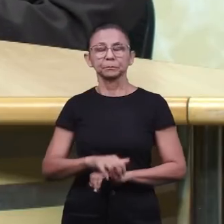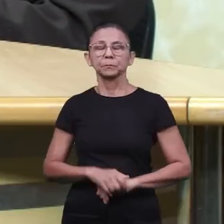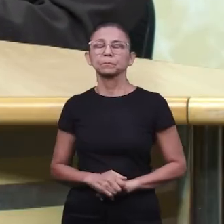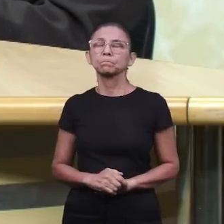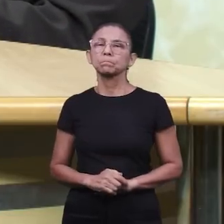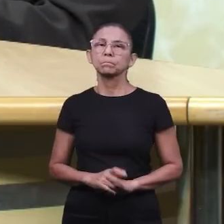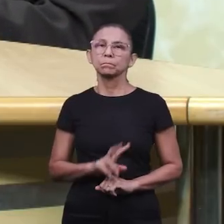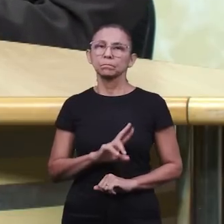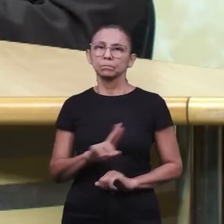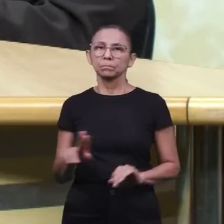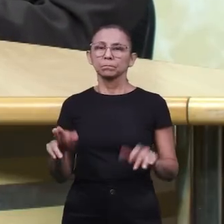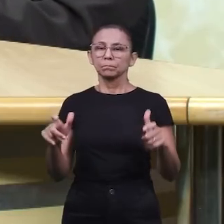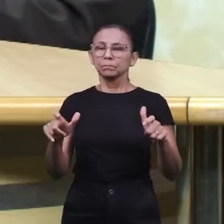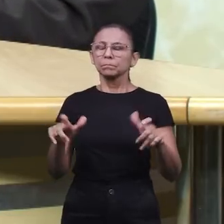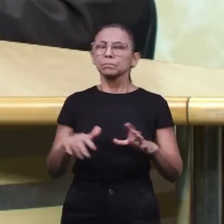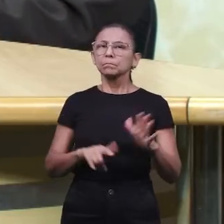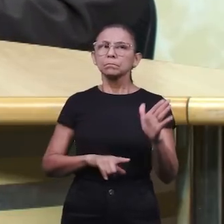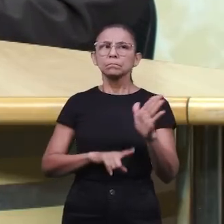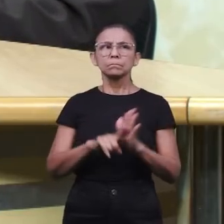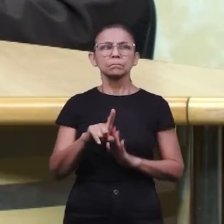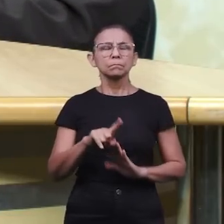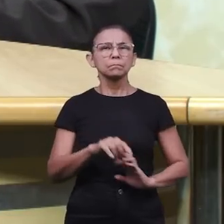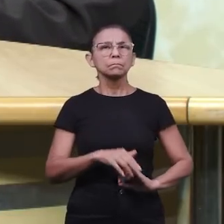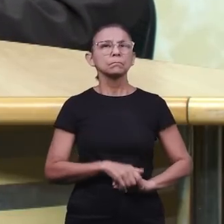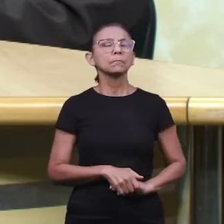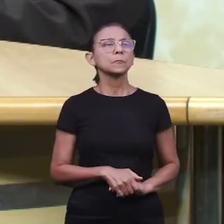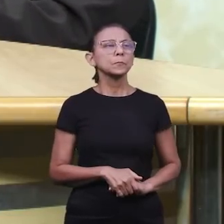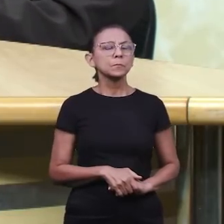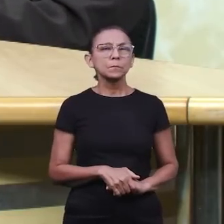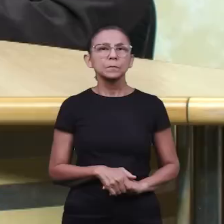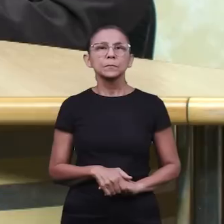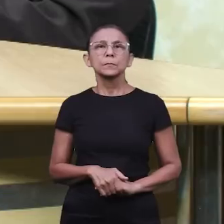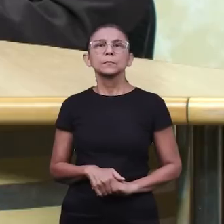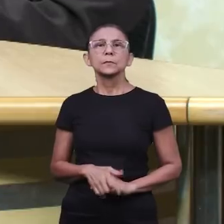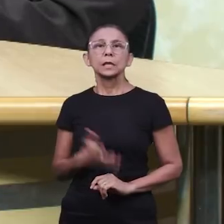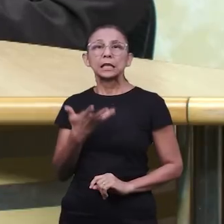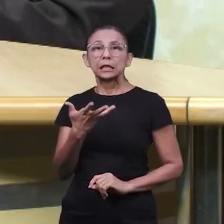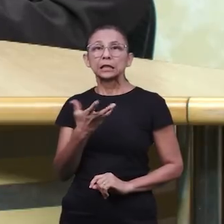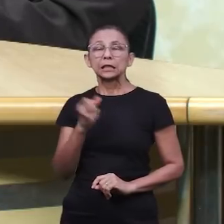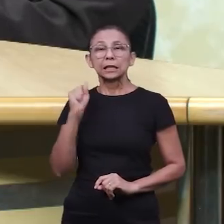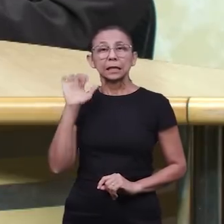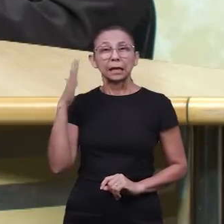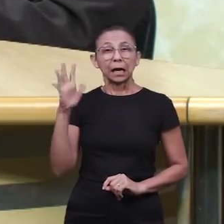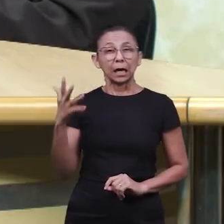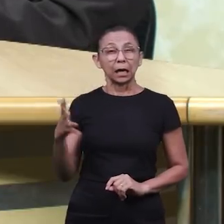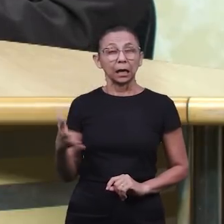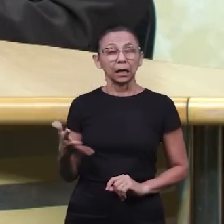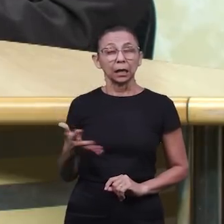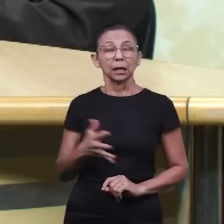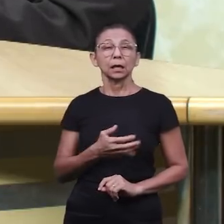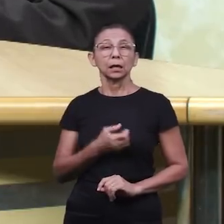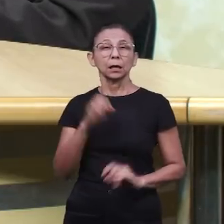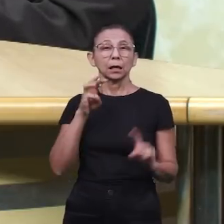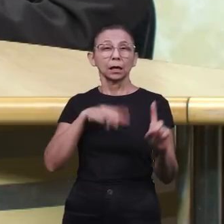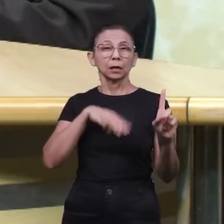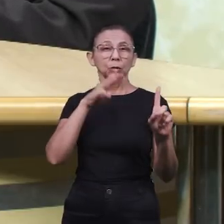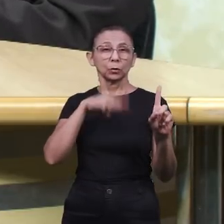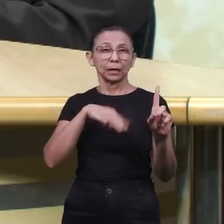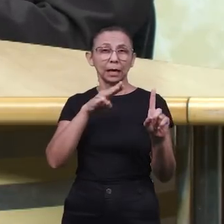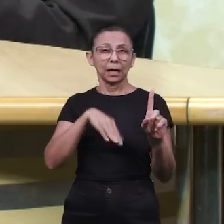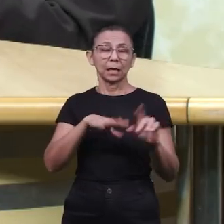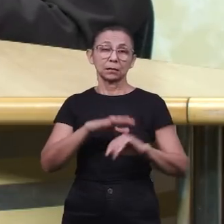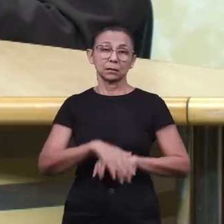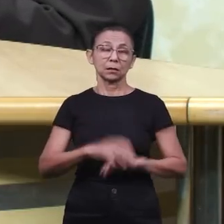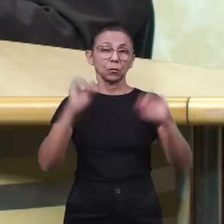Você pergunta, ele exigiu uma adoração, não era facultativo, era ordem. Ele mandou o arauto, que era